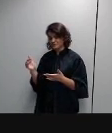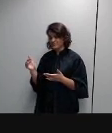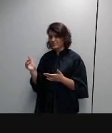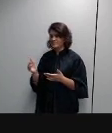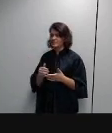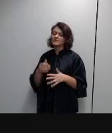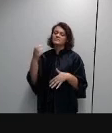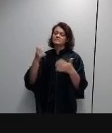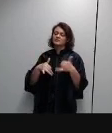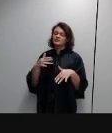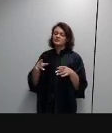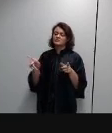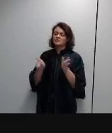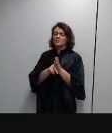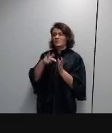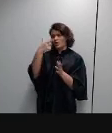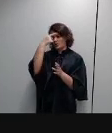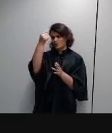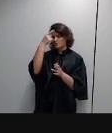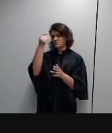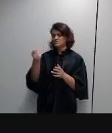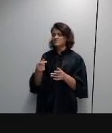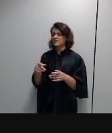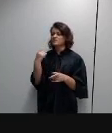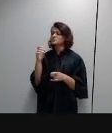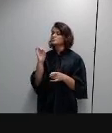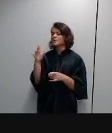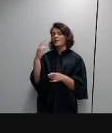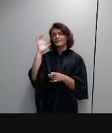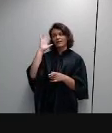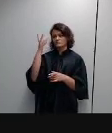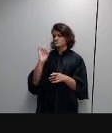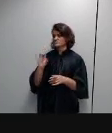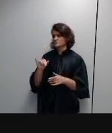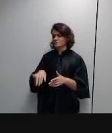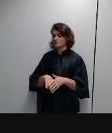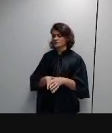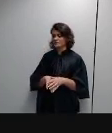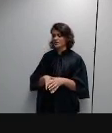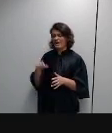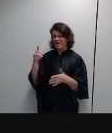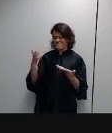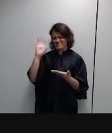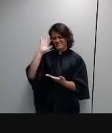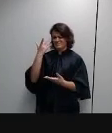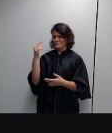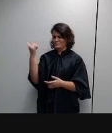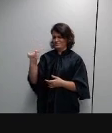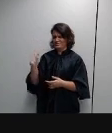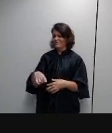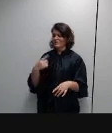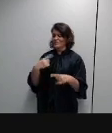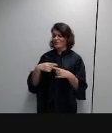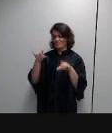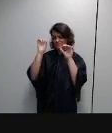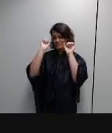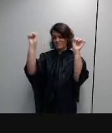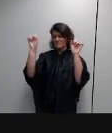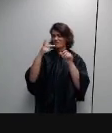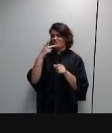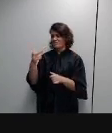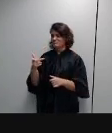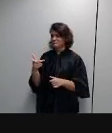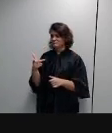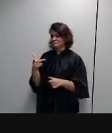cognitiva é só quando tem de resolver coisa mesmo aqui não tem de resolver nada porque o tribunal disse o tribunal